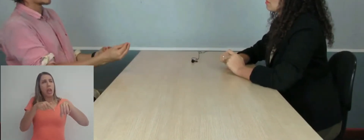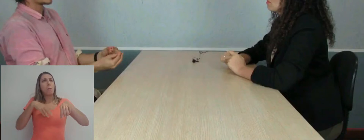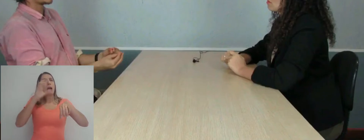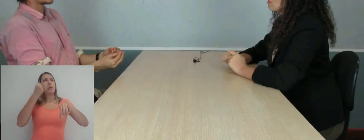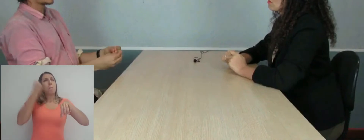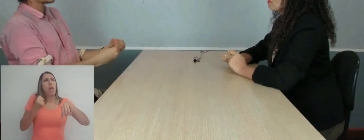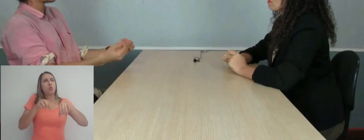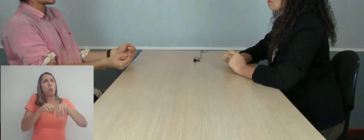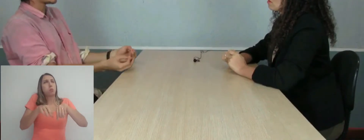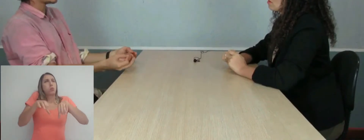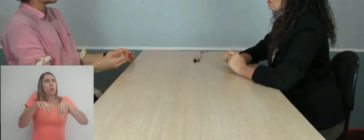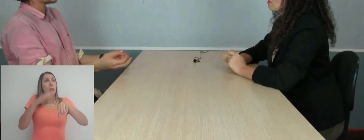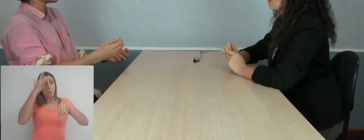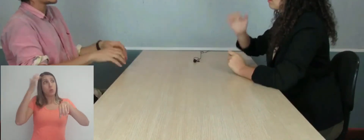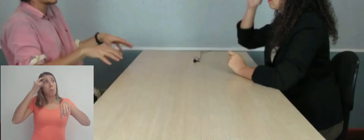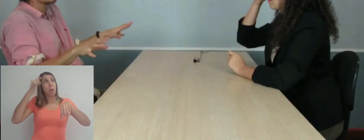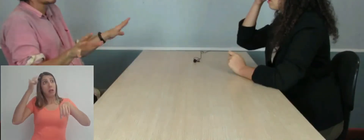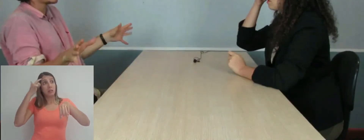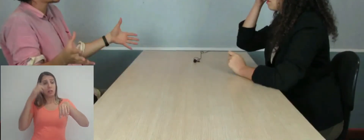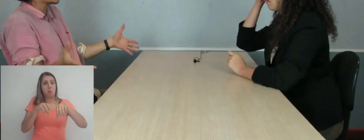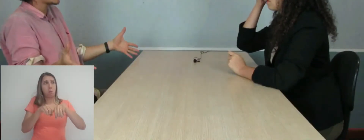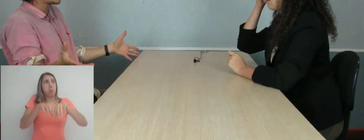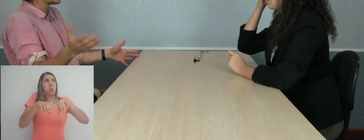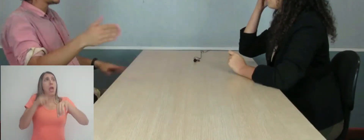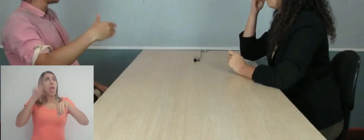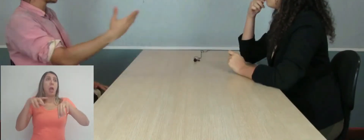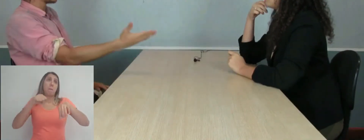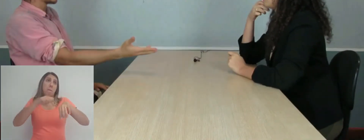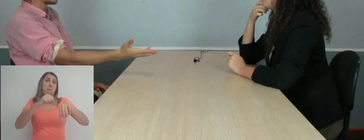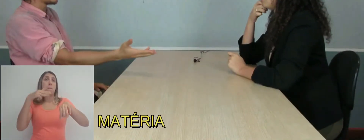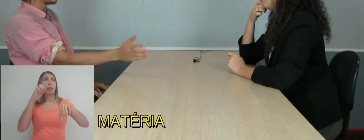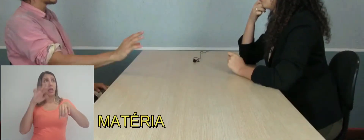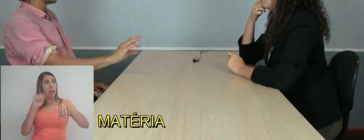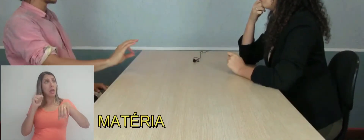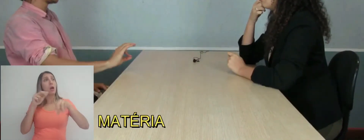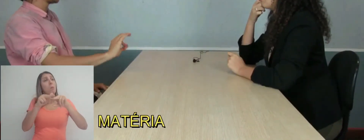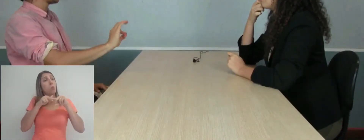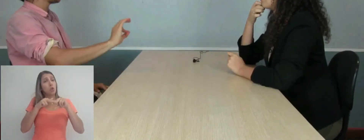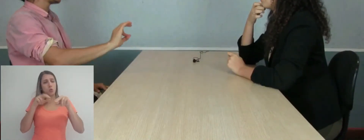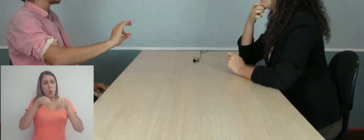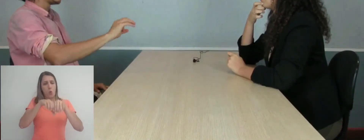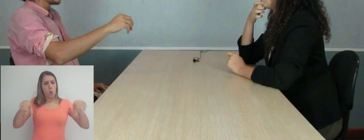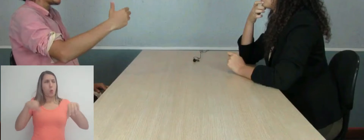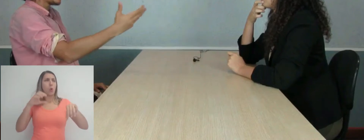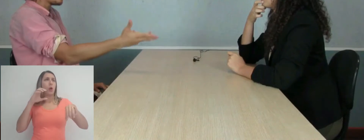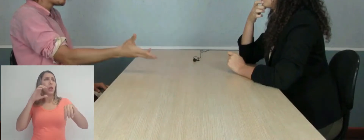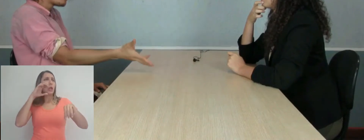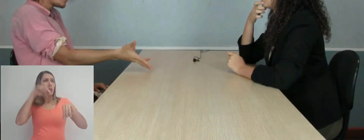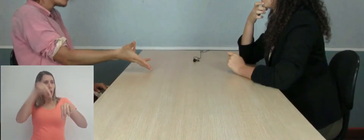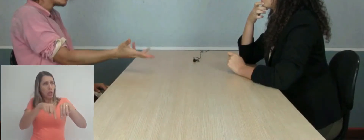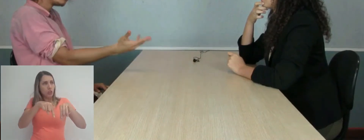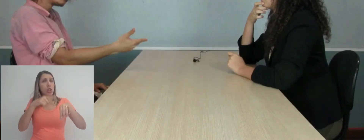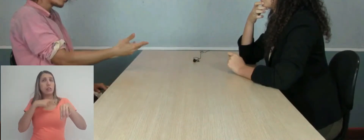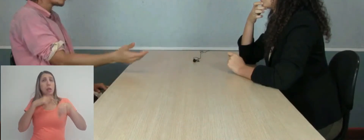ganhara alguma coisa. Esse algo deveria ser um tipo de matéria. Portanto, o corpo aquecido ele tinha